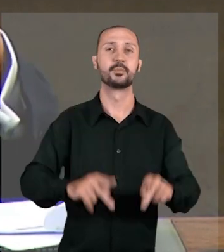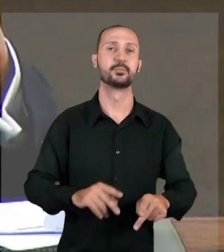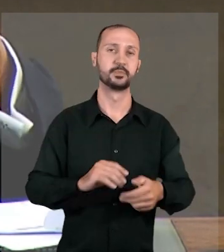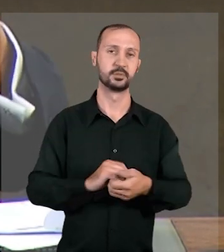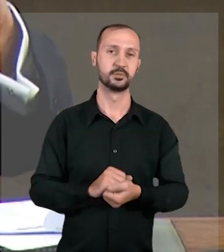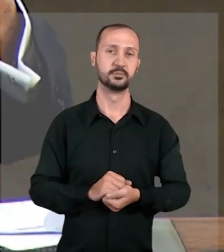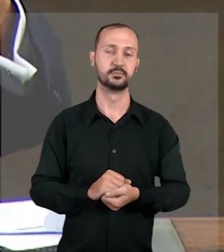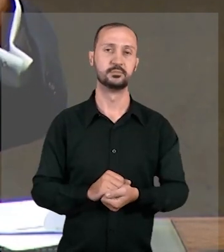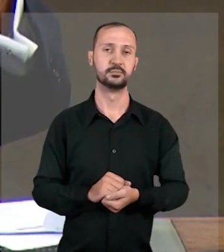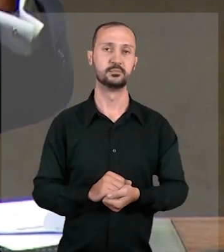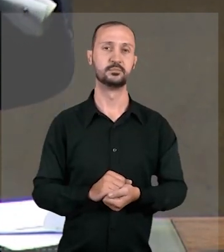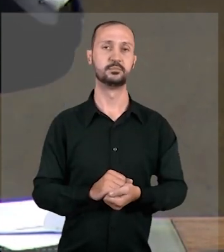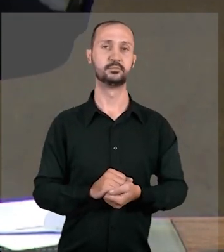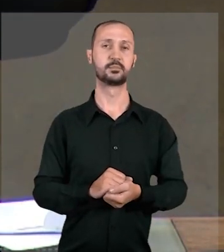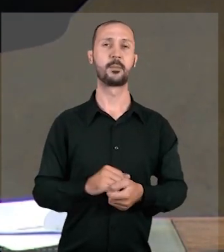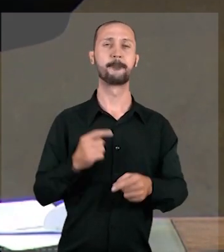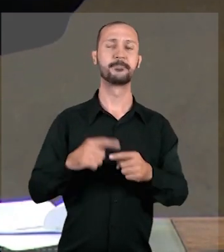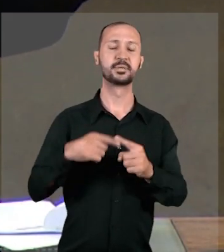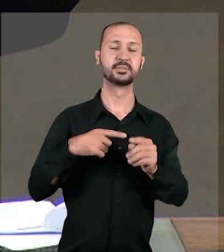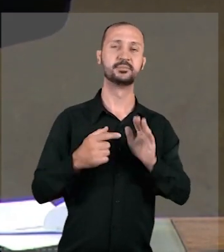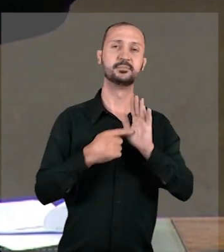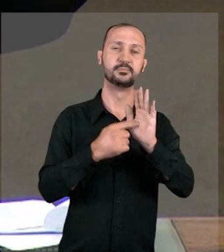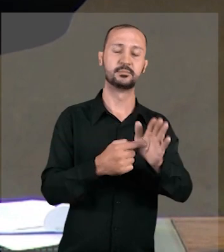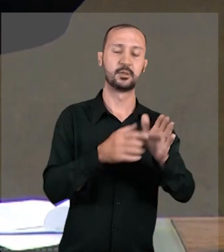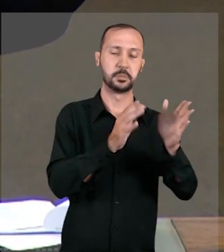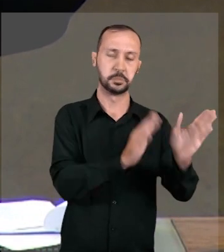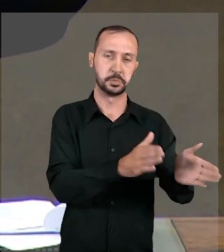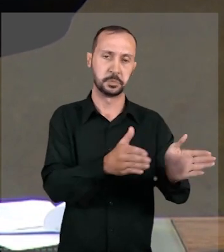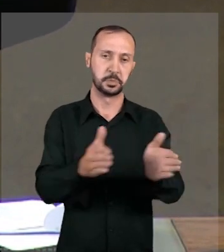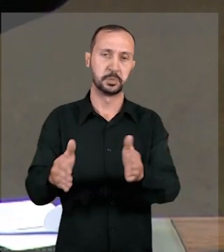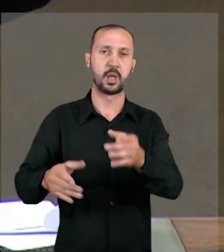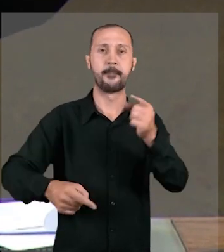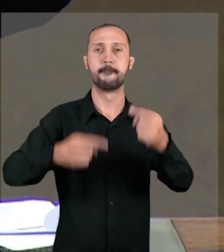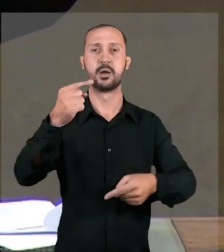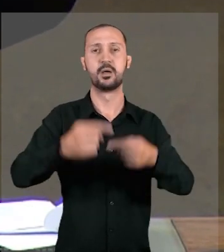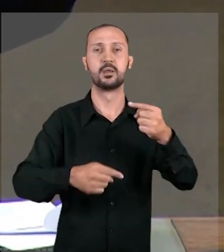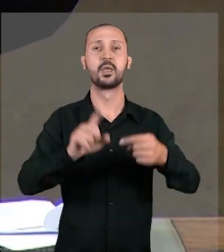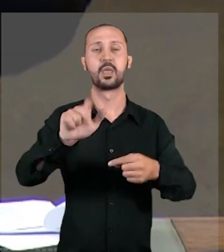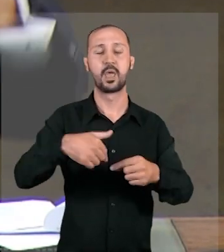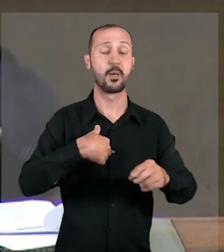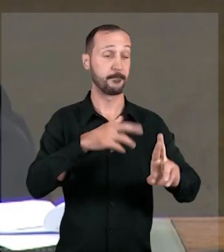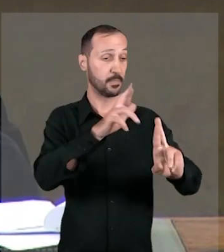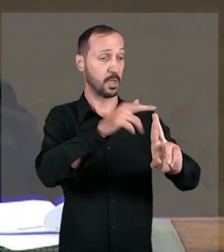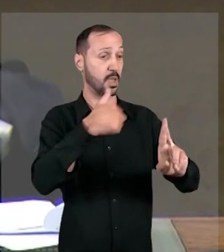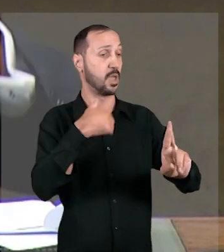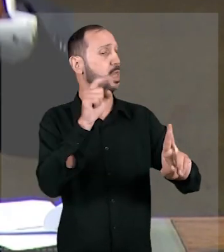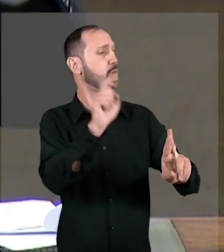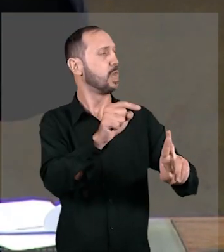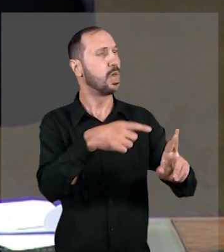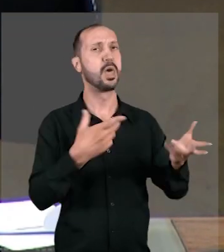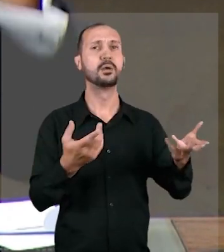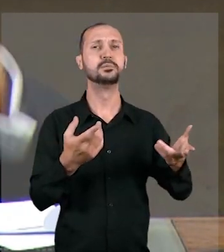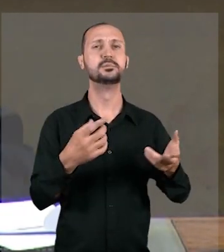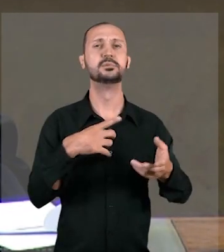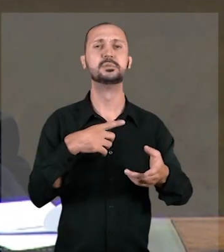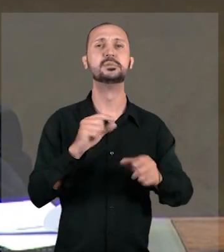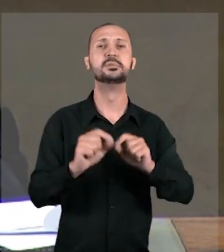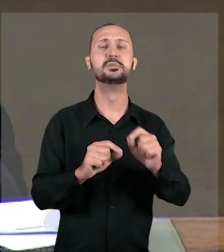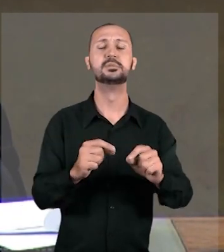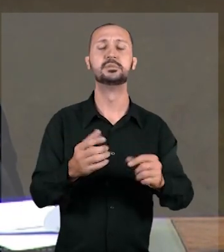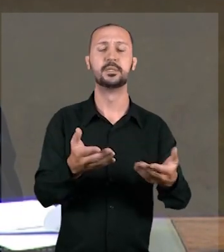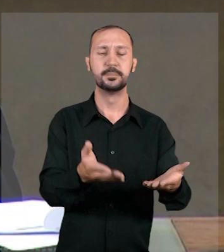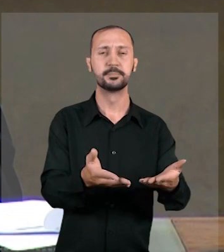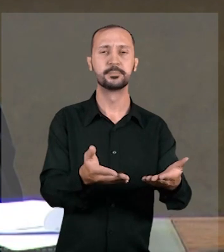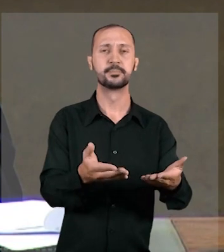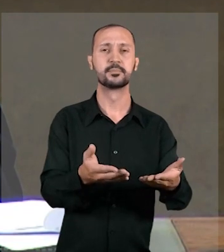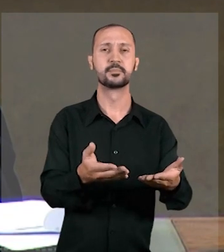vai criar uma certa programaticidade no debate público. Este é o nosso representante, essa é a